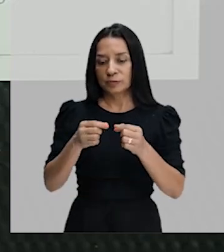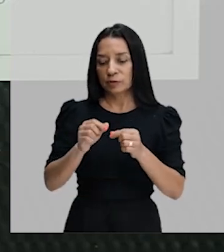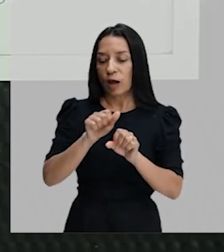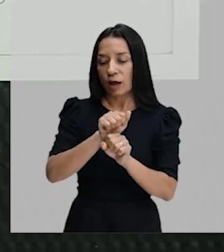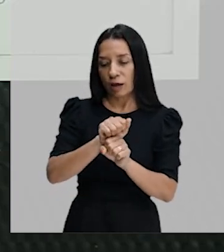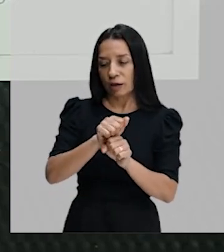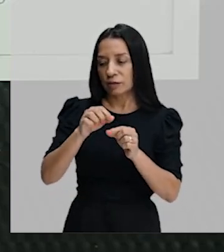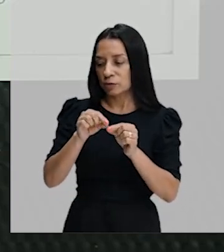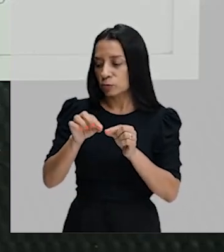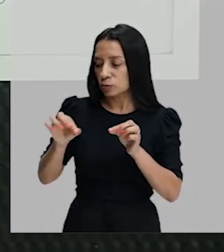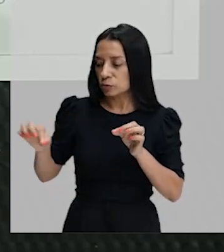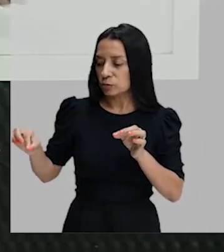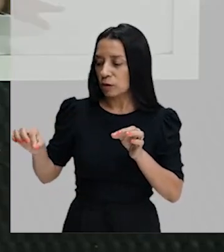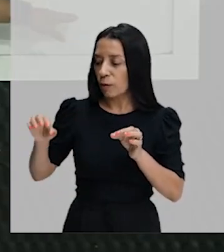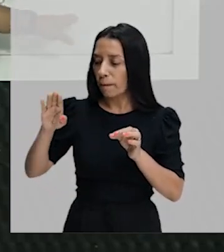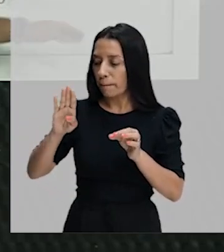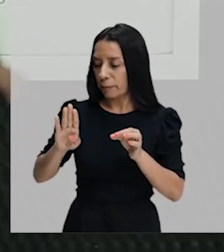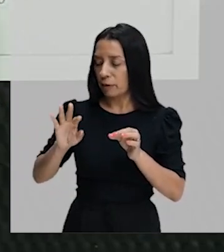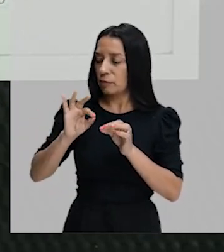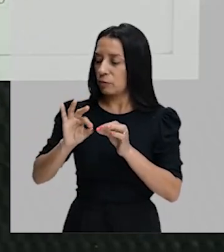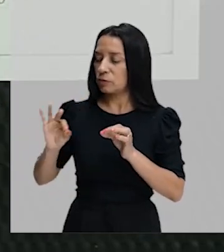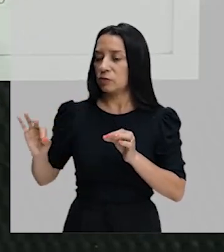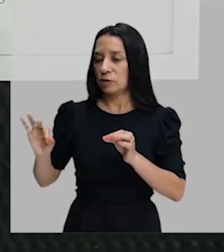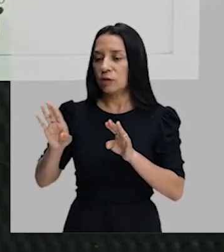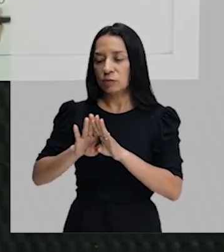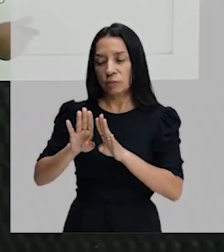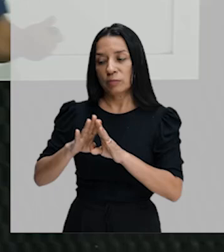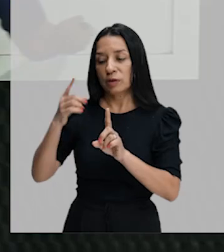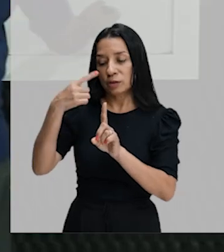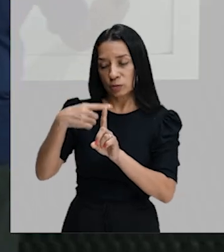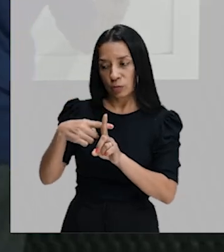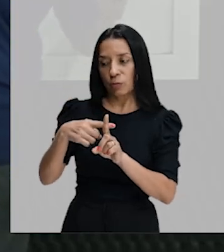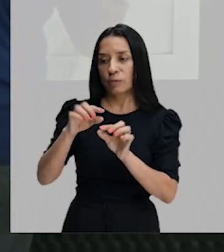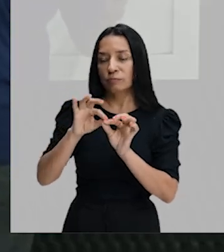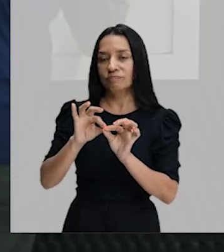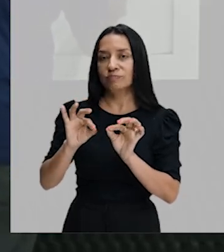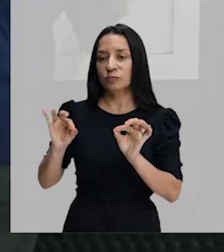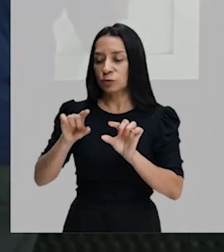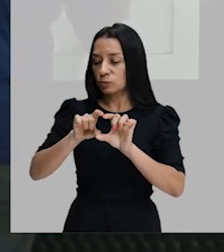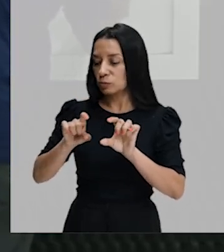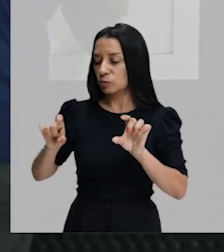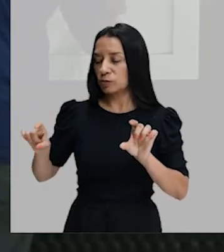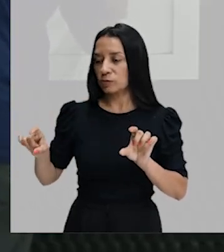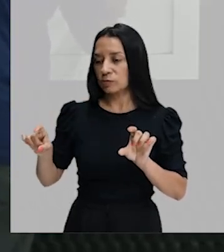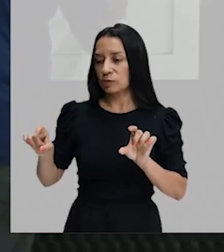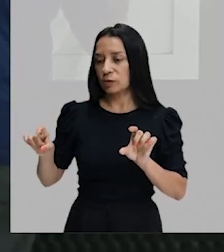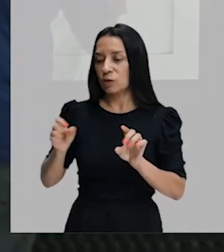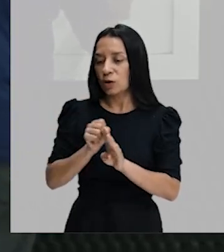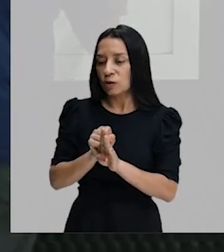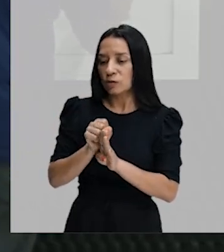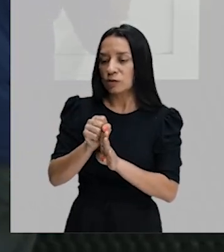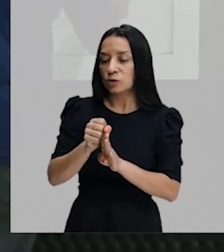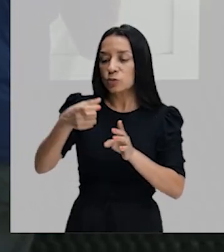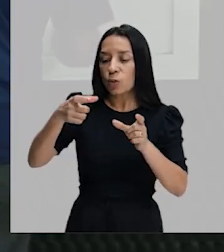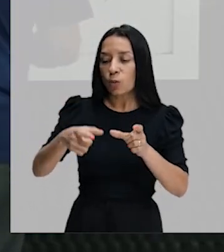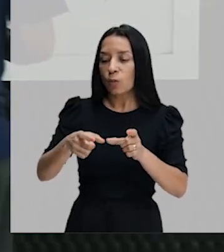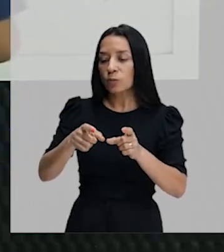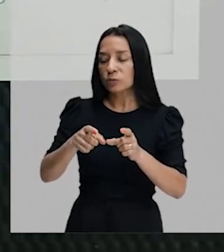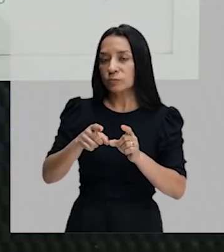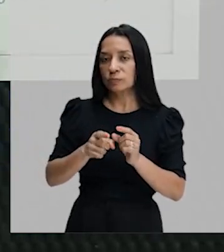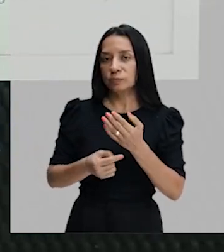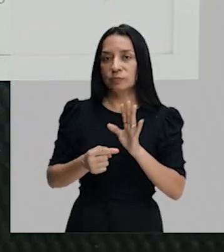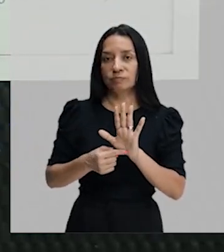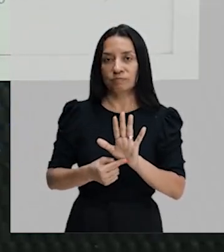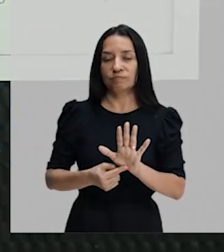horizontal e o B está na horizontal, então a soma deles também vai estar na horizontal, e o sentido, que é para onde ele está apontando, ó,